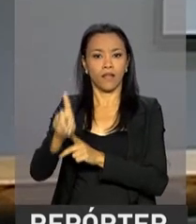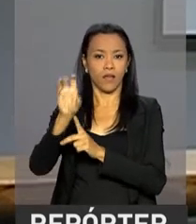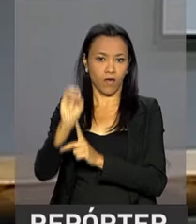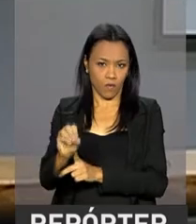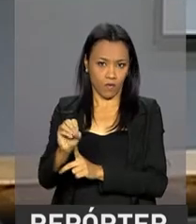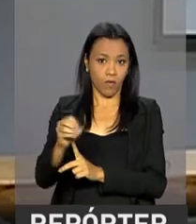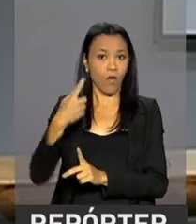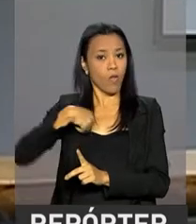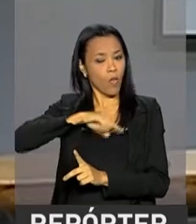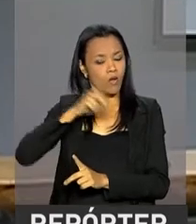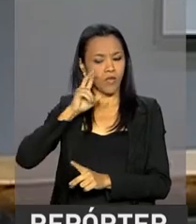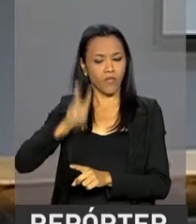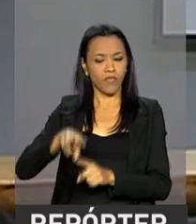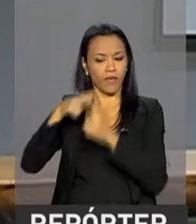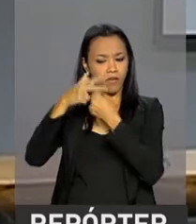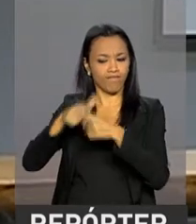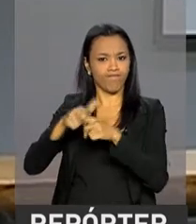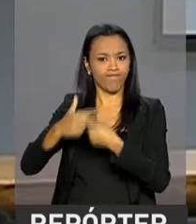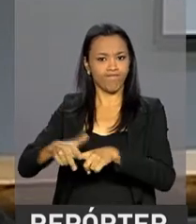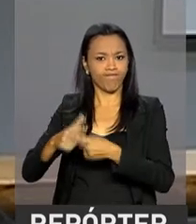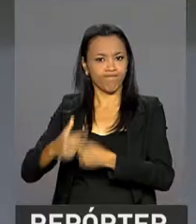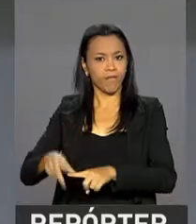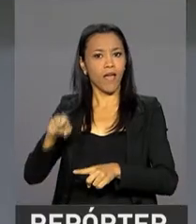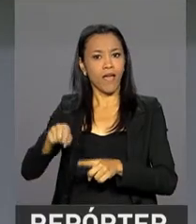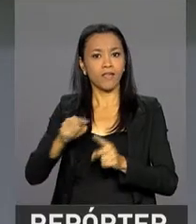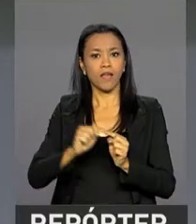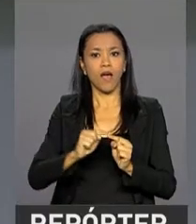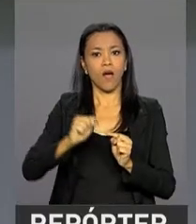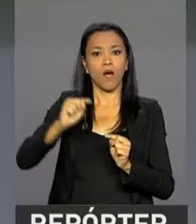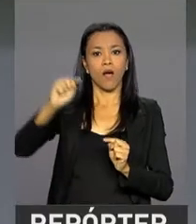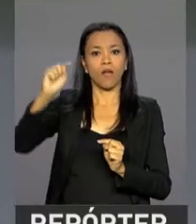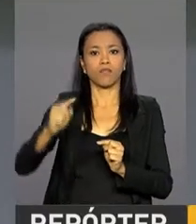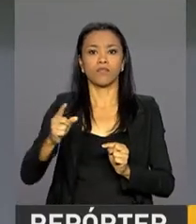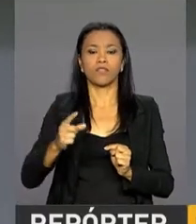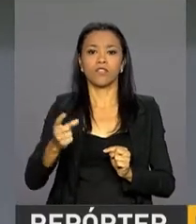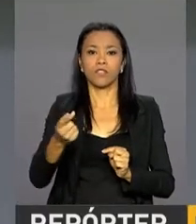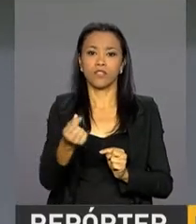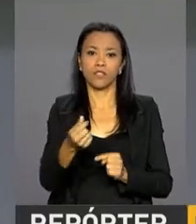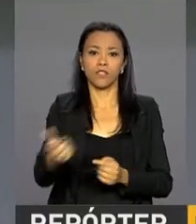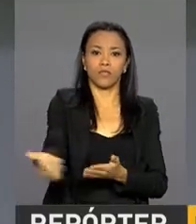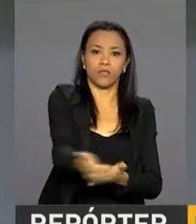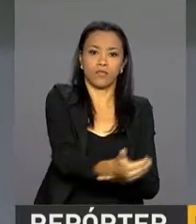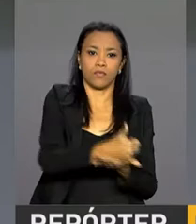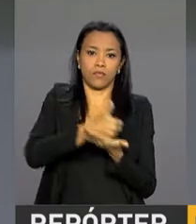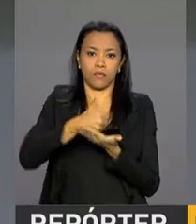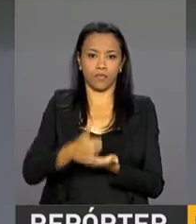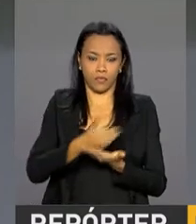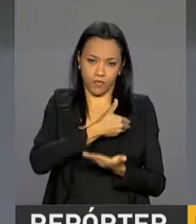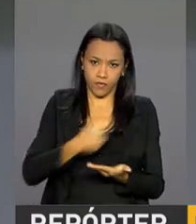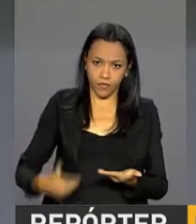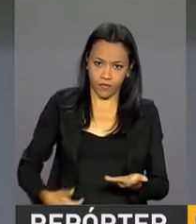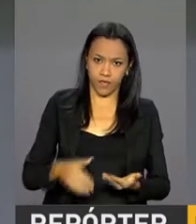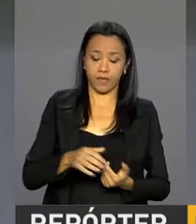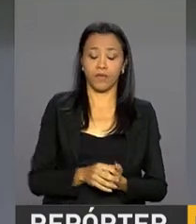estamos revisando essa projeção de receita. Essa revisão se dá em virtude de,